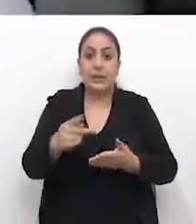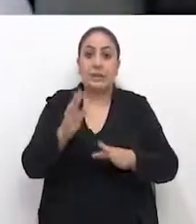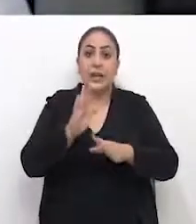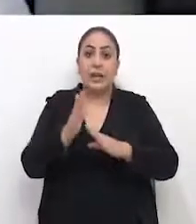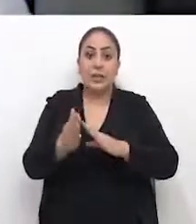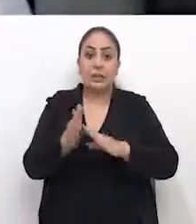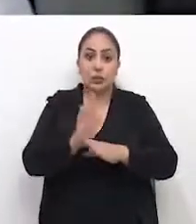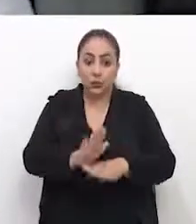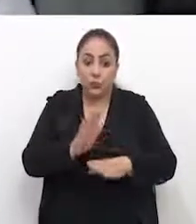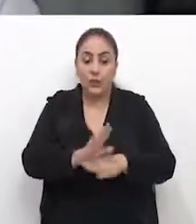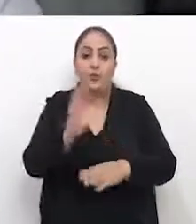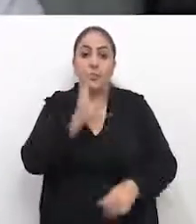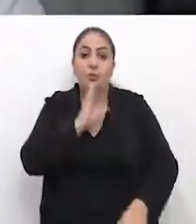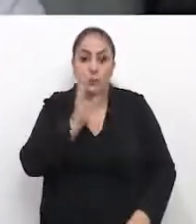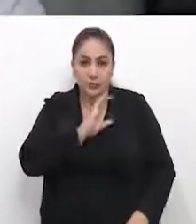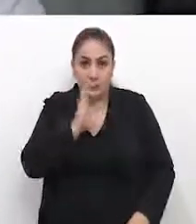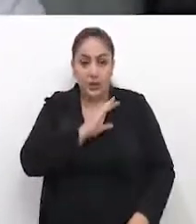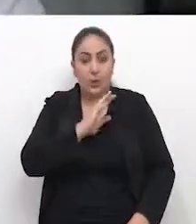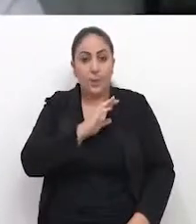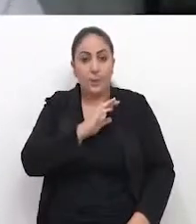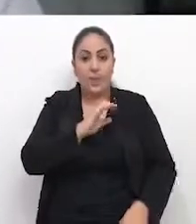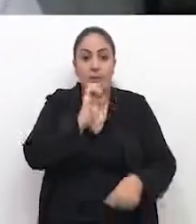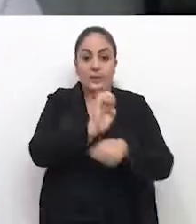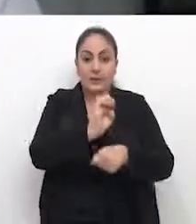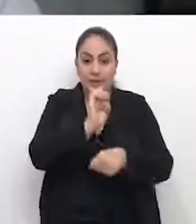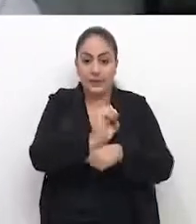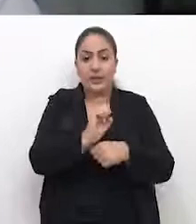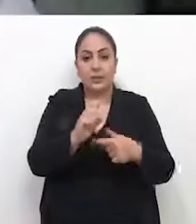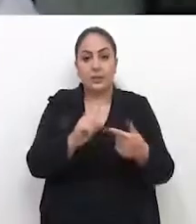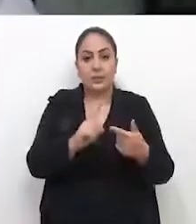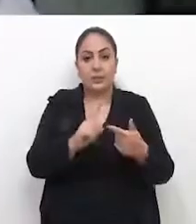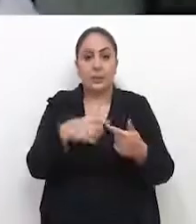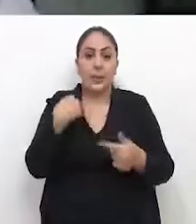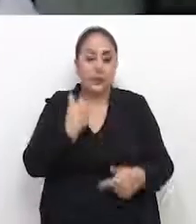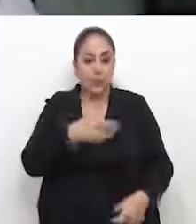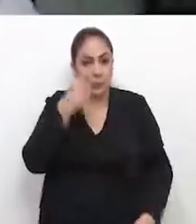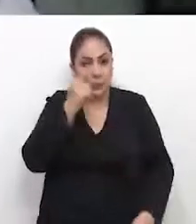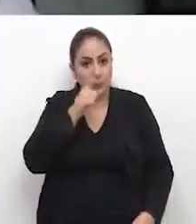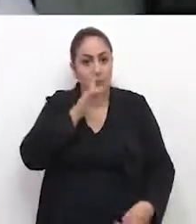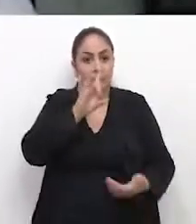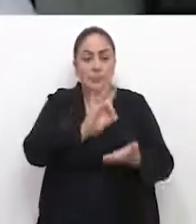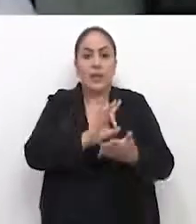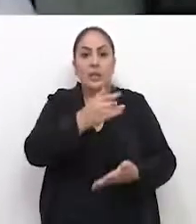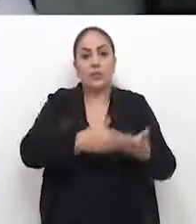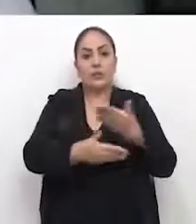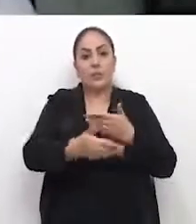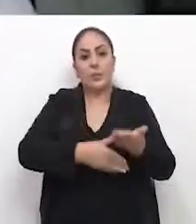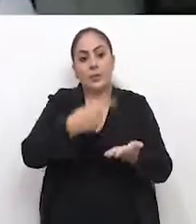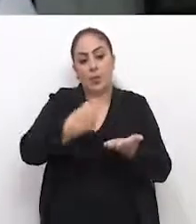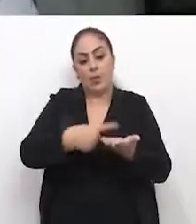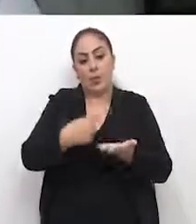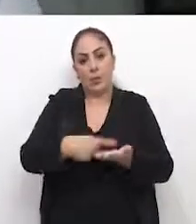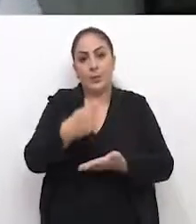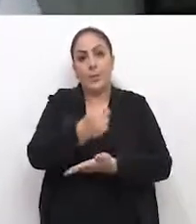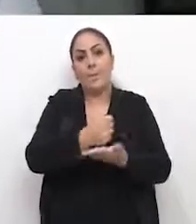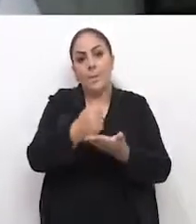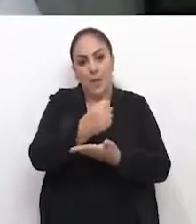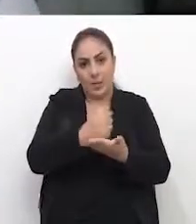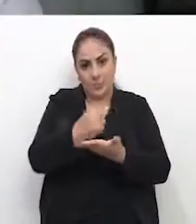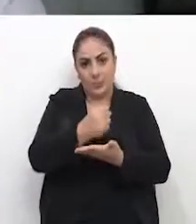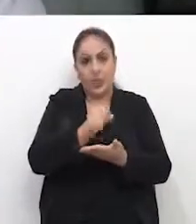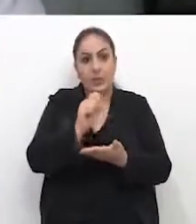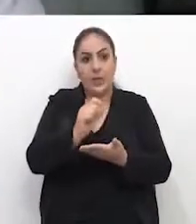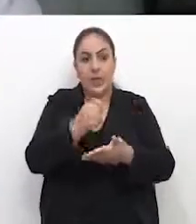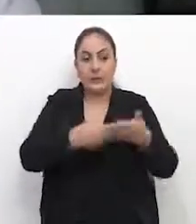repasses deste auxílio, deste repasse emergencial para os estados, para nós podermos garantir o atendimento de